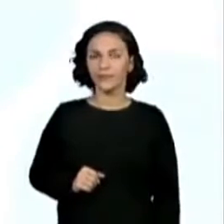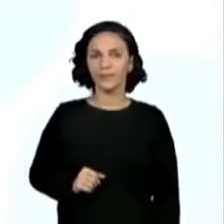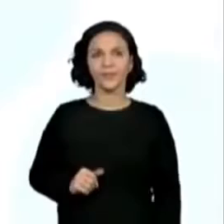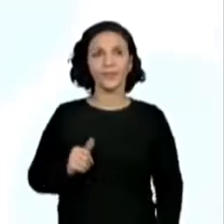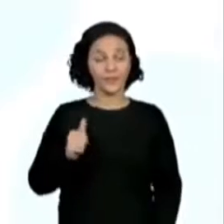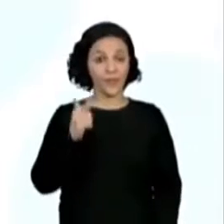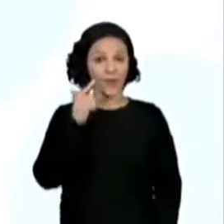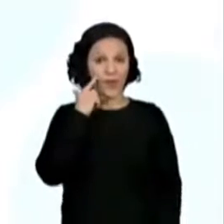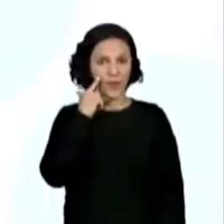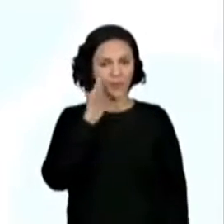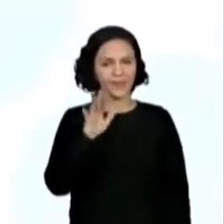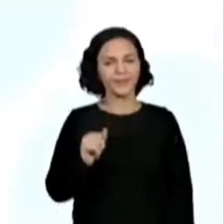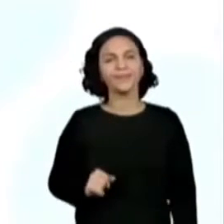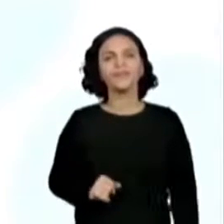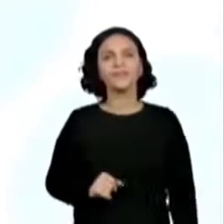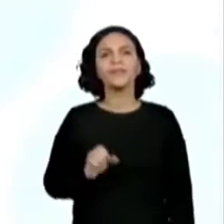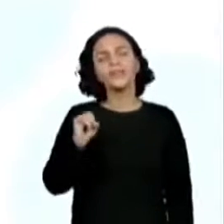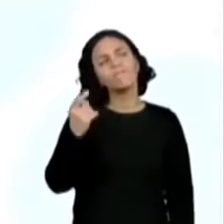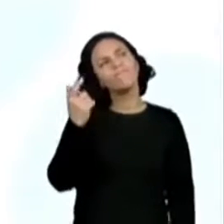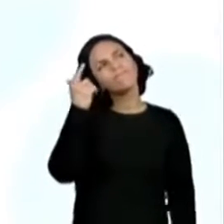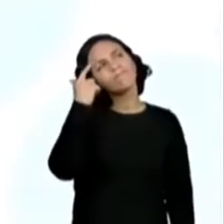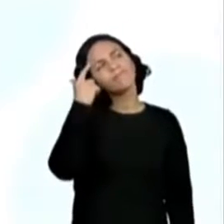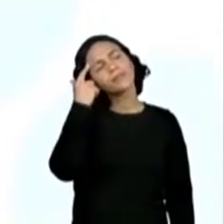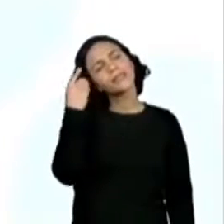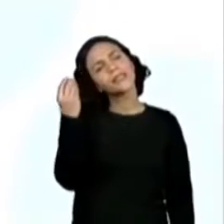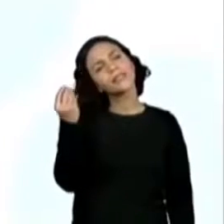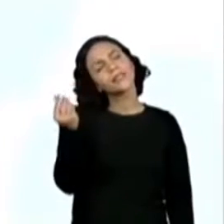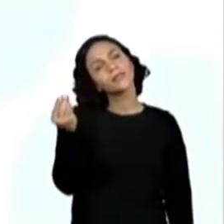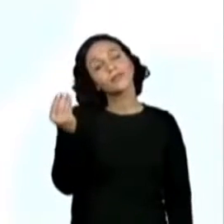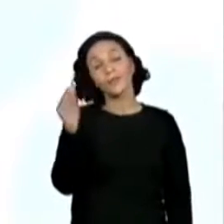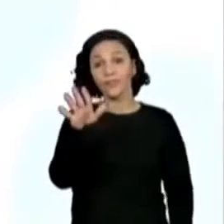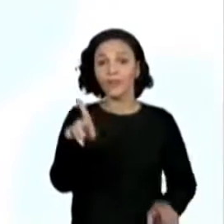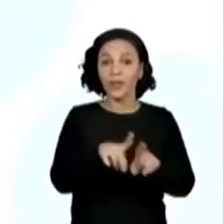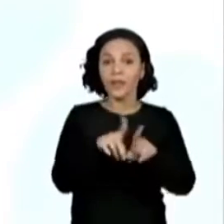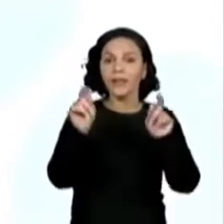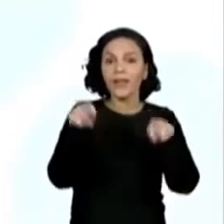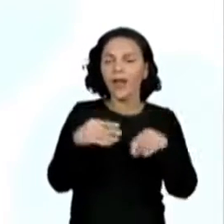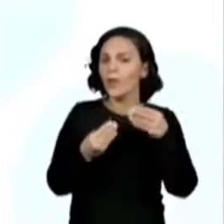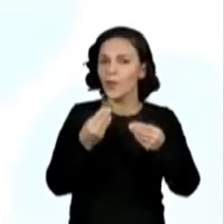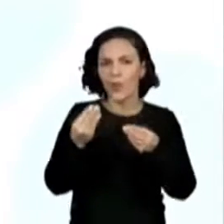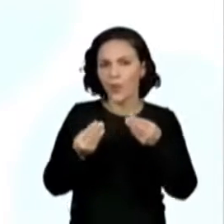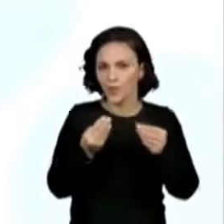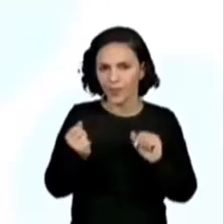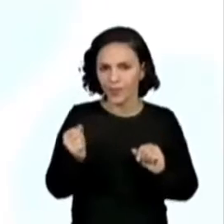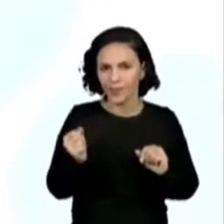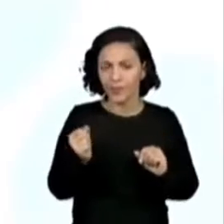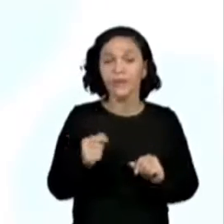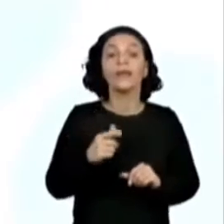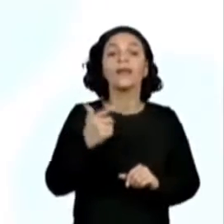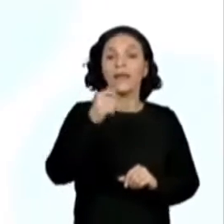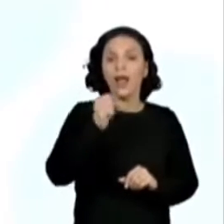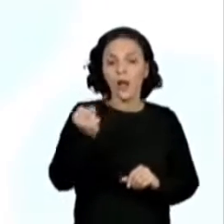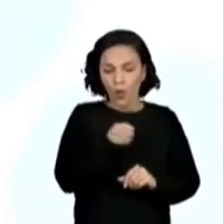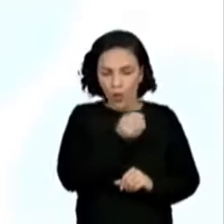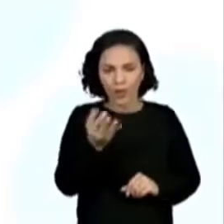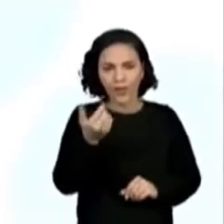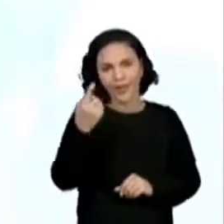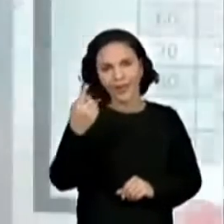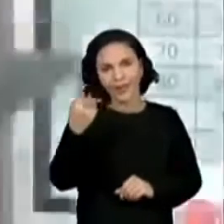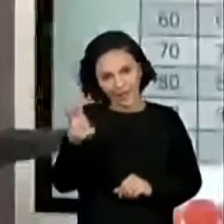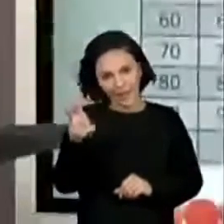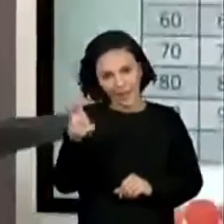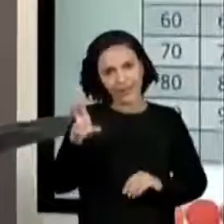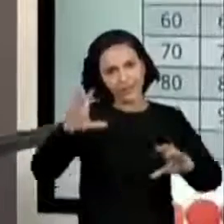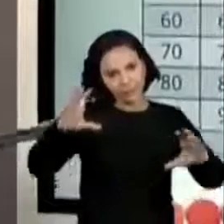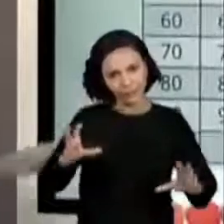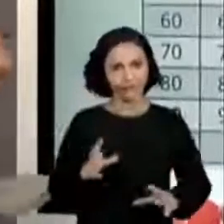Então, olha só. Se a gente for pensar, também poderia, né? Primeiro contar mais 15 e depois somar